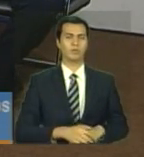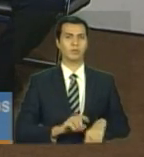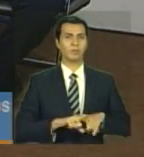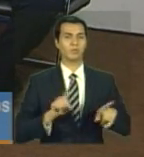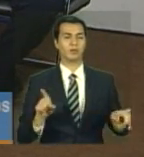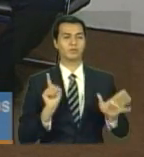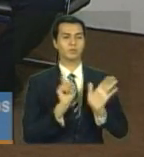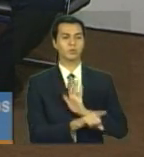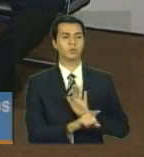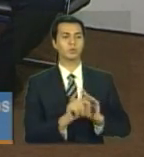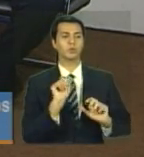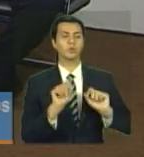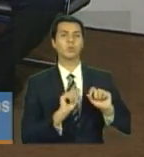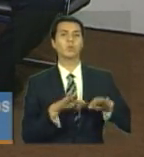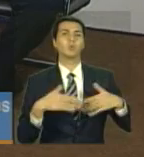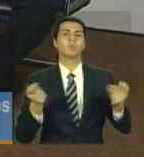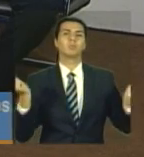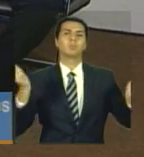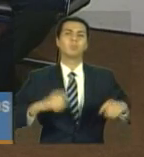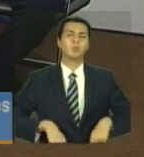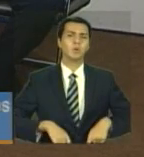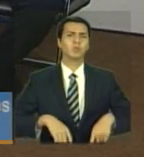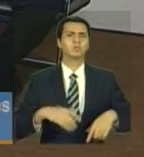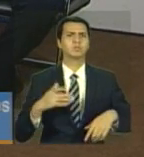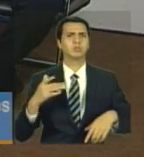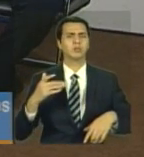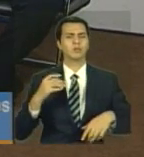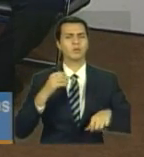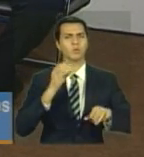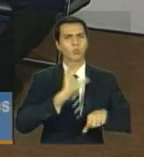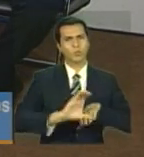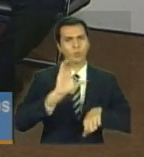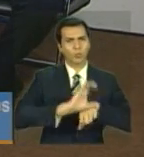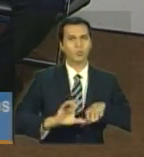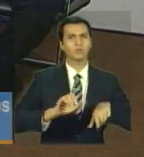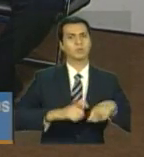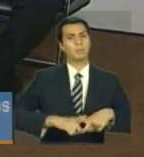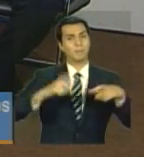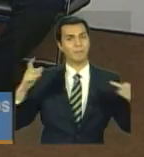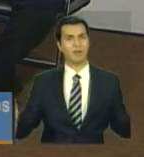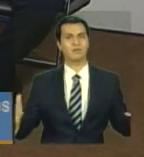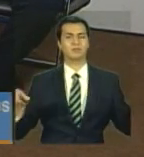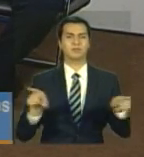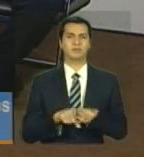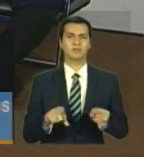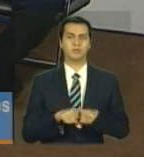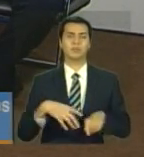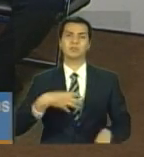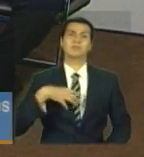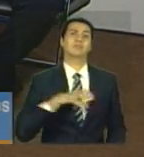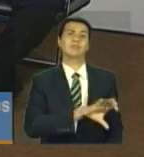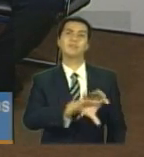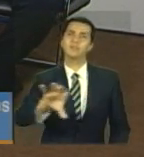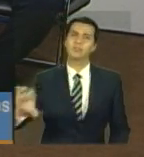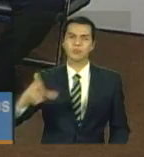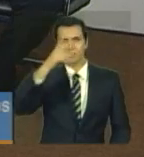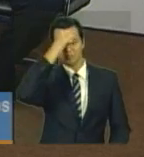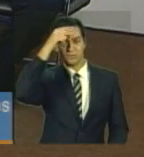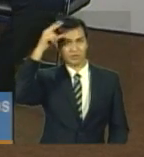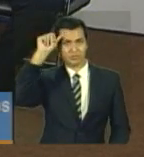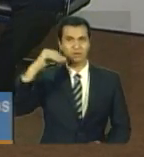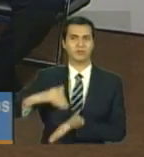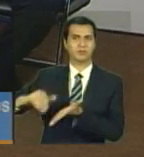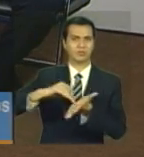quer saber sobre a possibilidade de ampliar as capacitações, inclusive de sensibilização dos gestores, dos prefeitos,